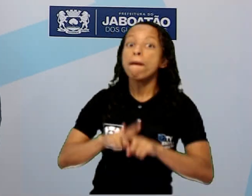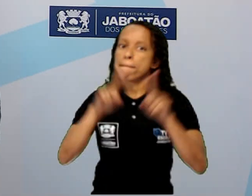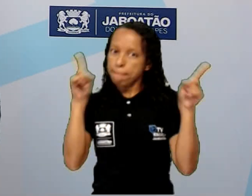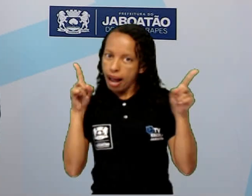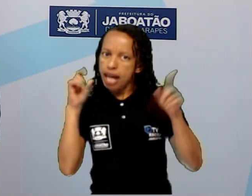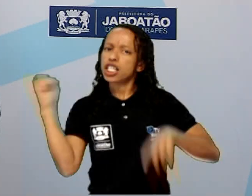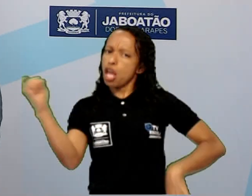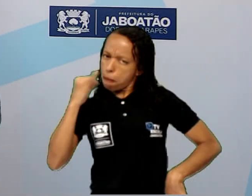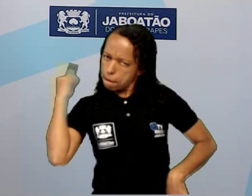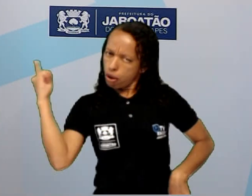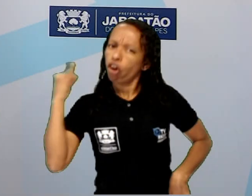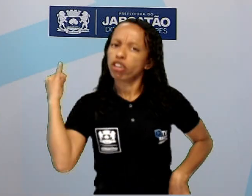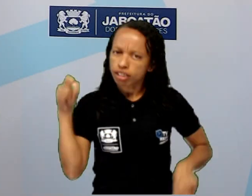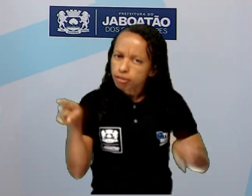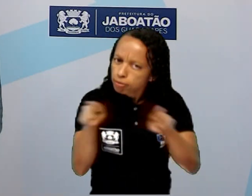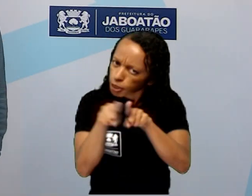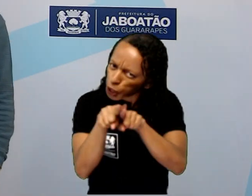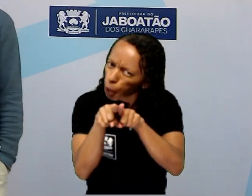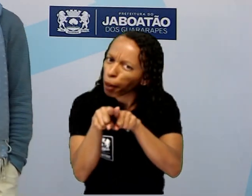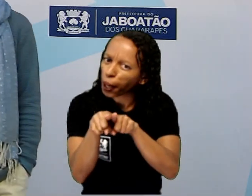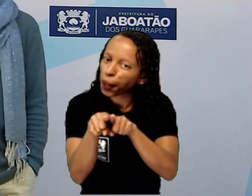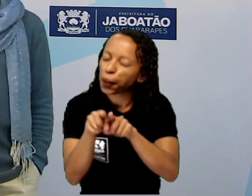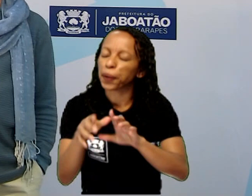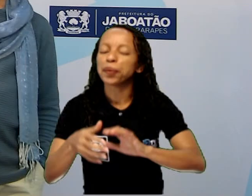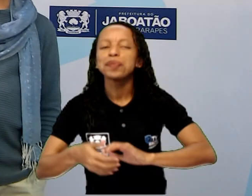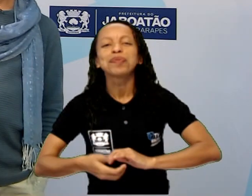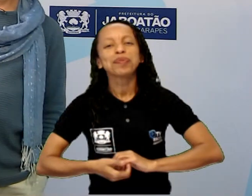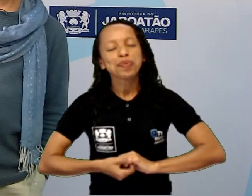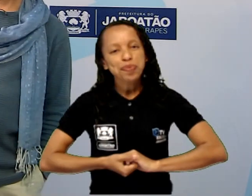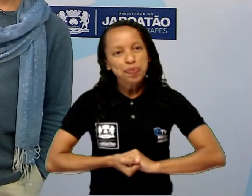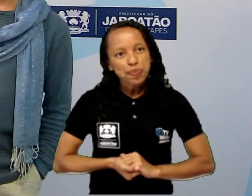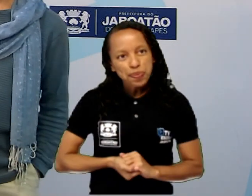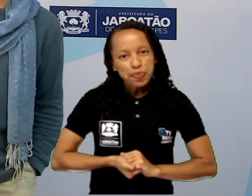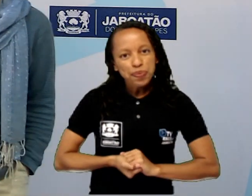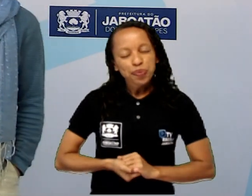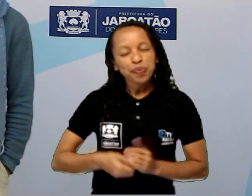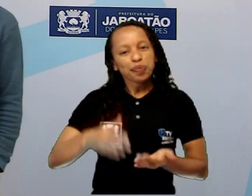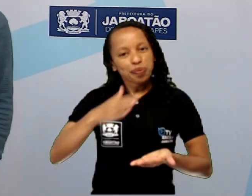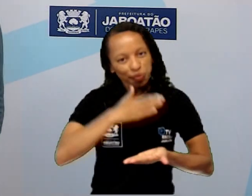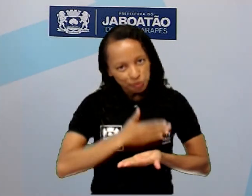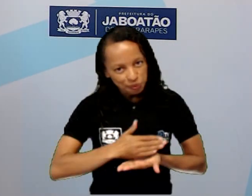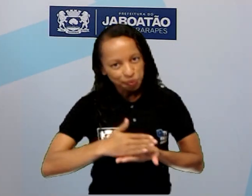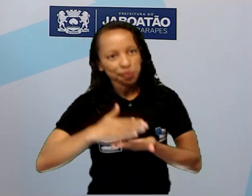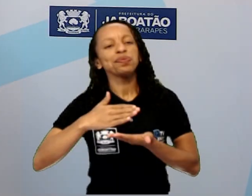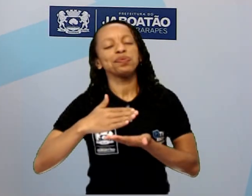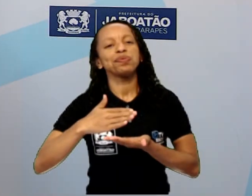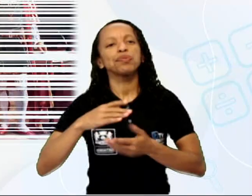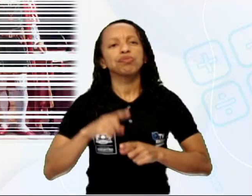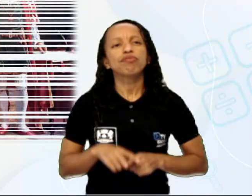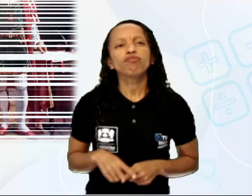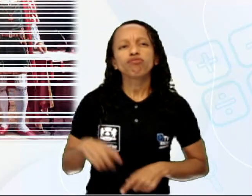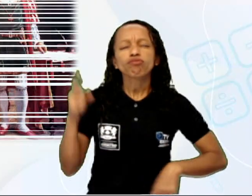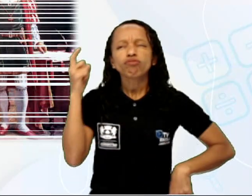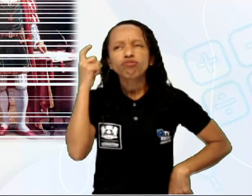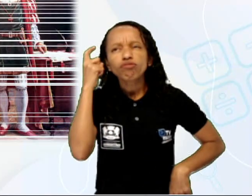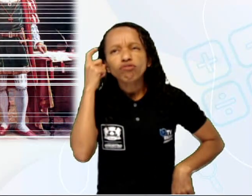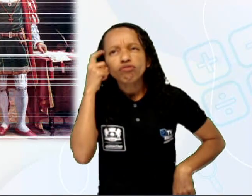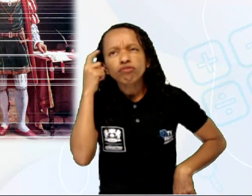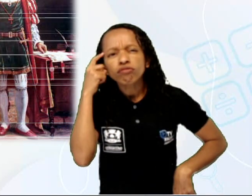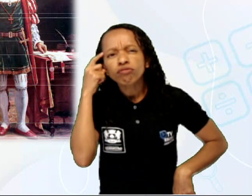ela não existiria, certo? Então vamos lá. Dando seguimento aí, a gente vai pensar, como é que se